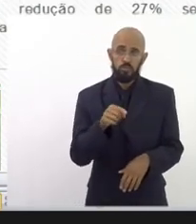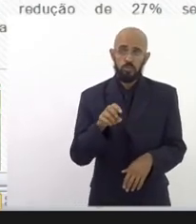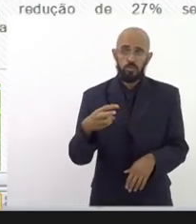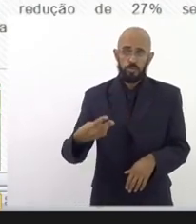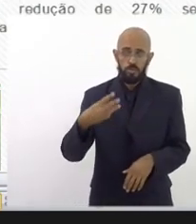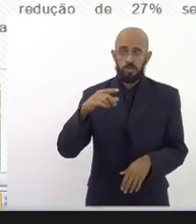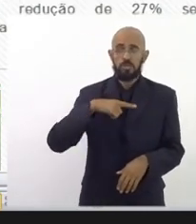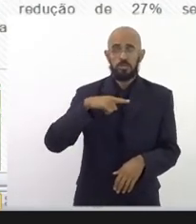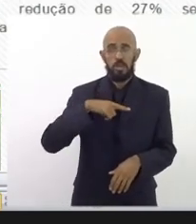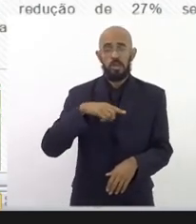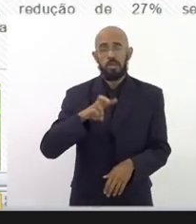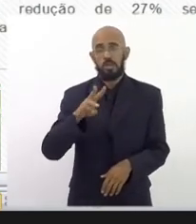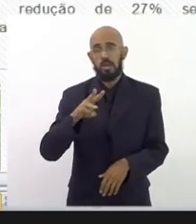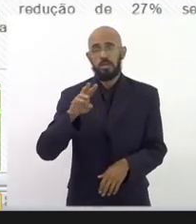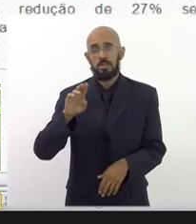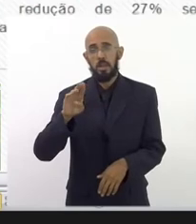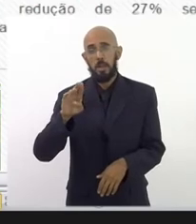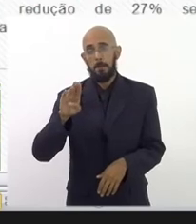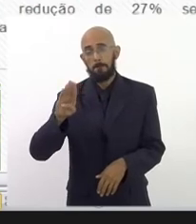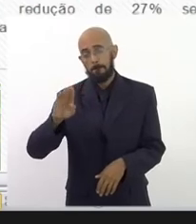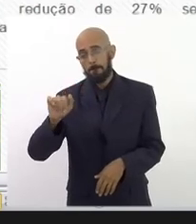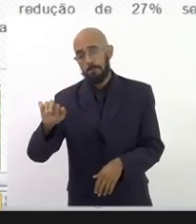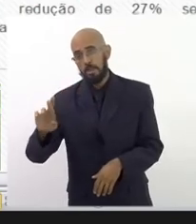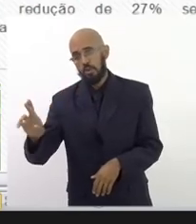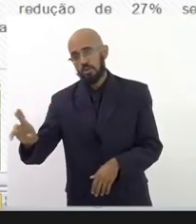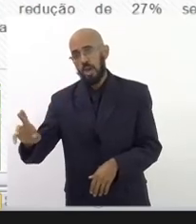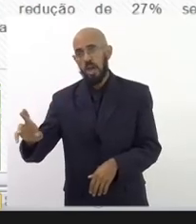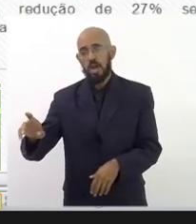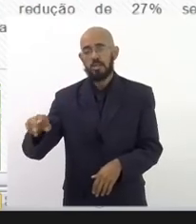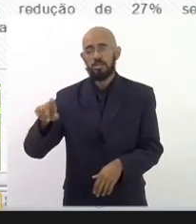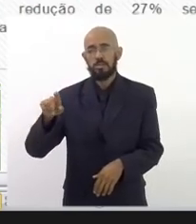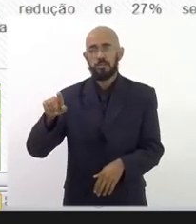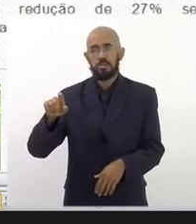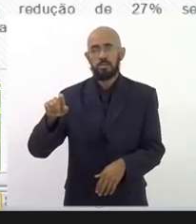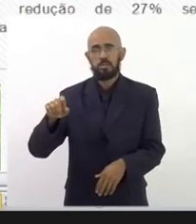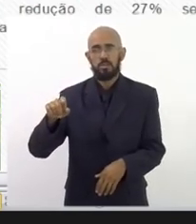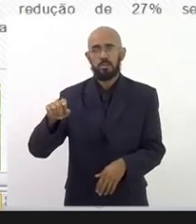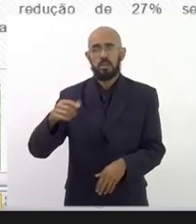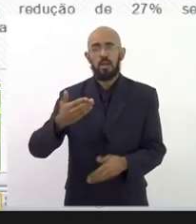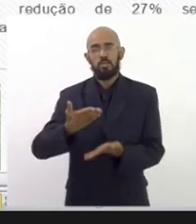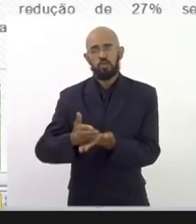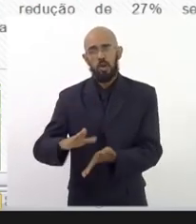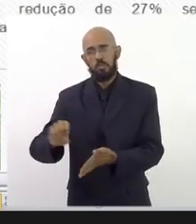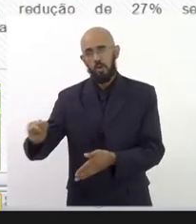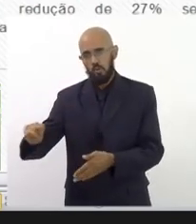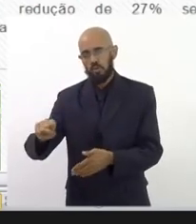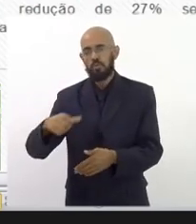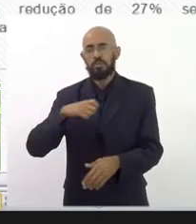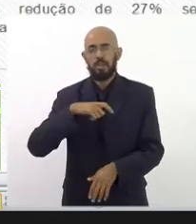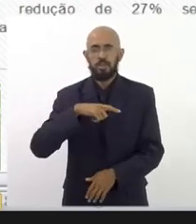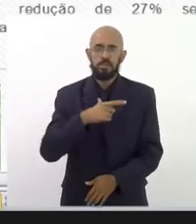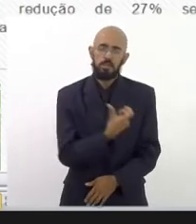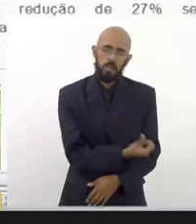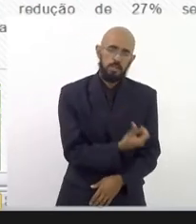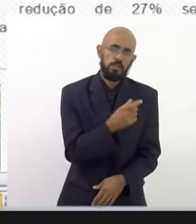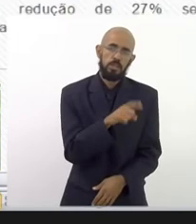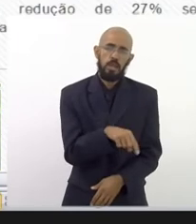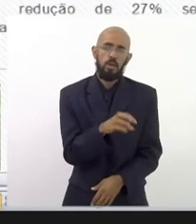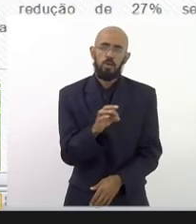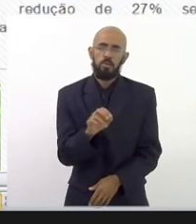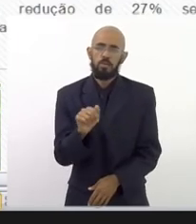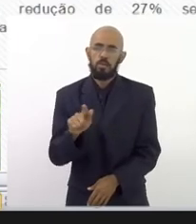aqui inscritos. Dos 3, aí ficam 8. Dos 8, tem 6 que são esses TAG